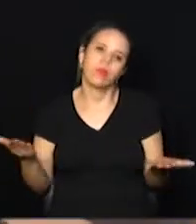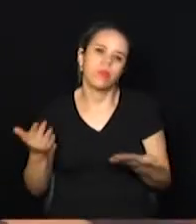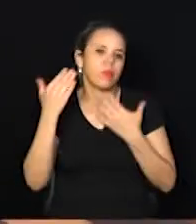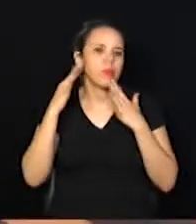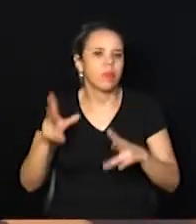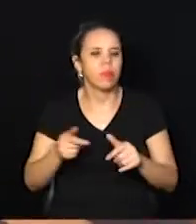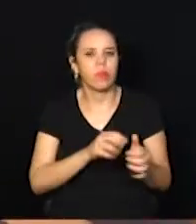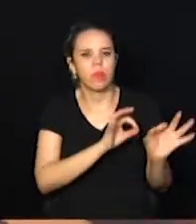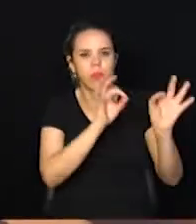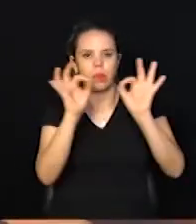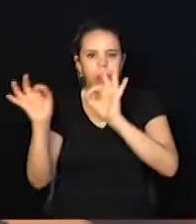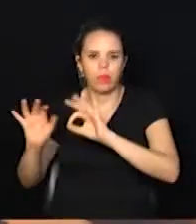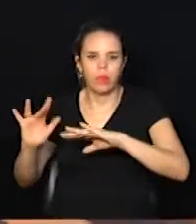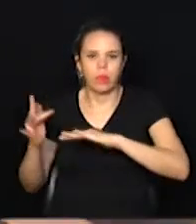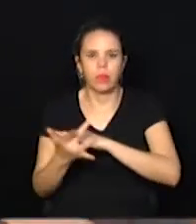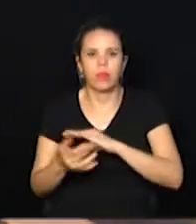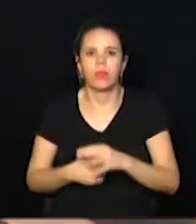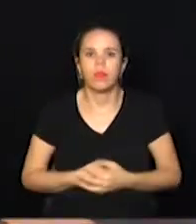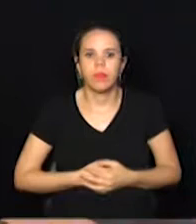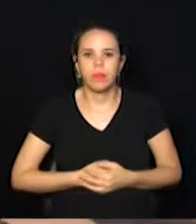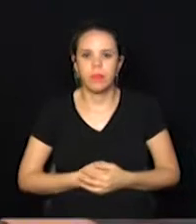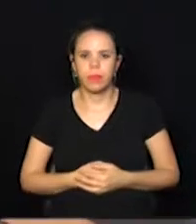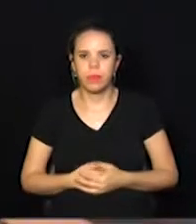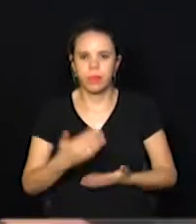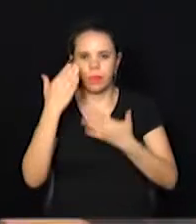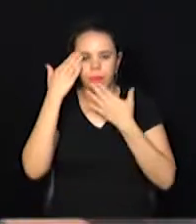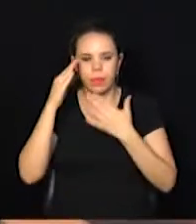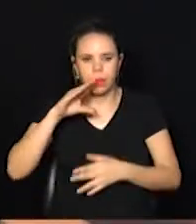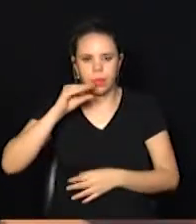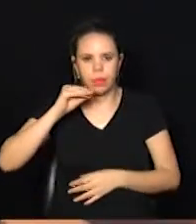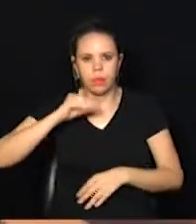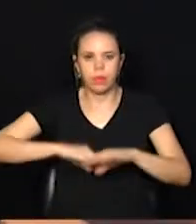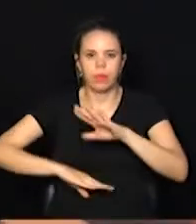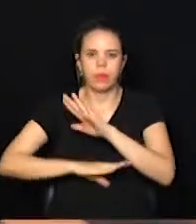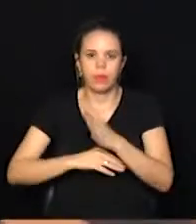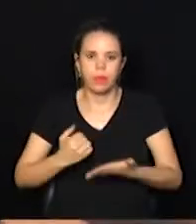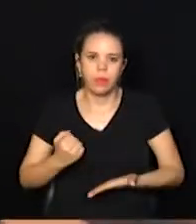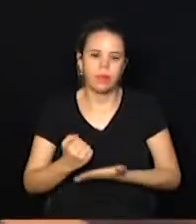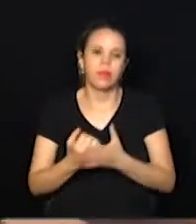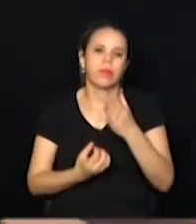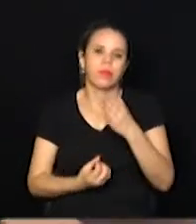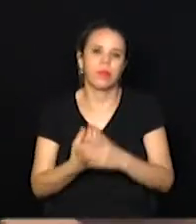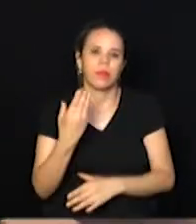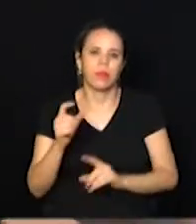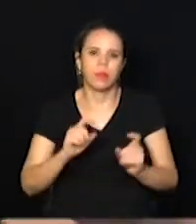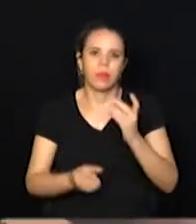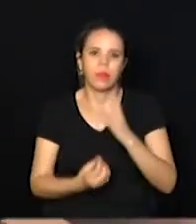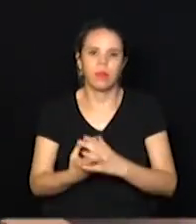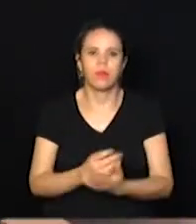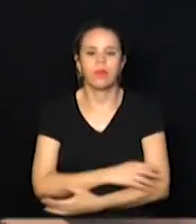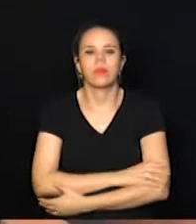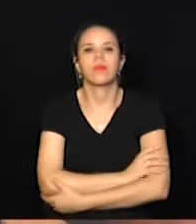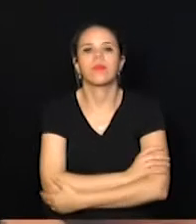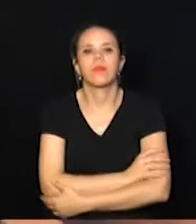mundo que está acompanhando a gente pelas redes sociais, quero agradecer os funcionários da Câmara que fazem mais essa sessão acontecer.